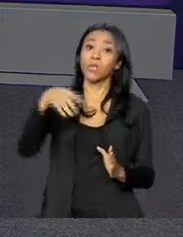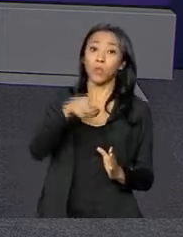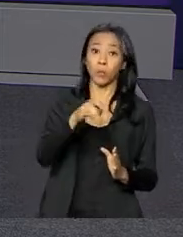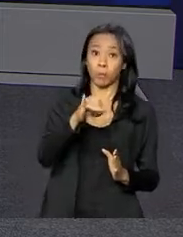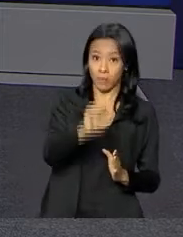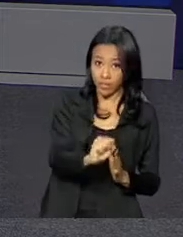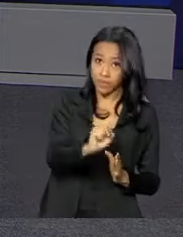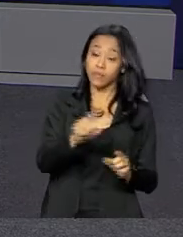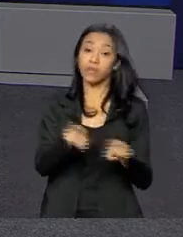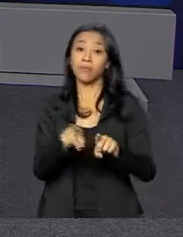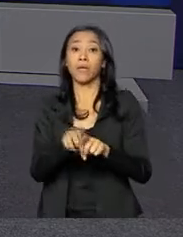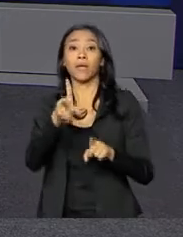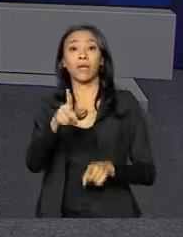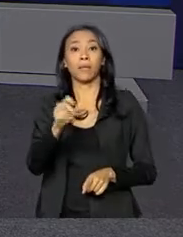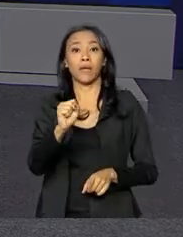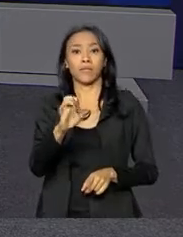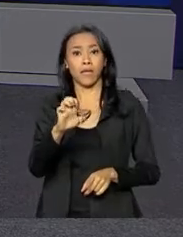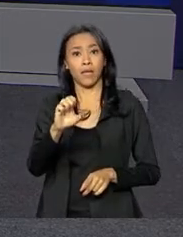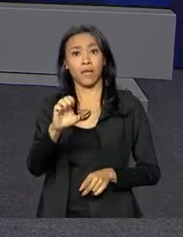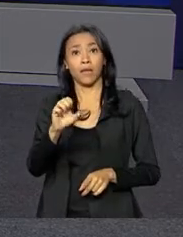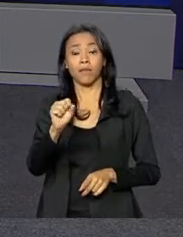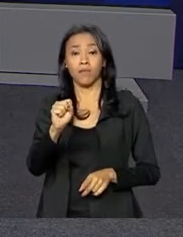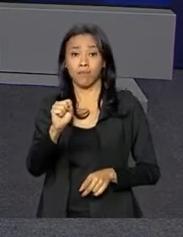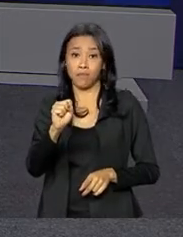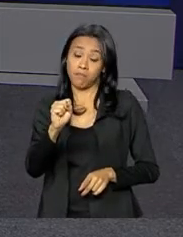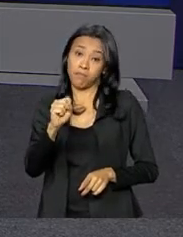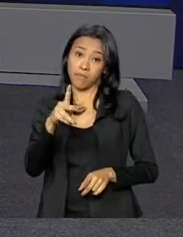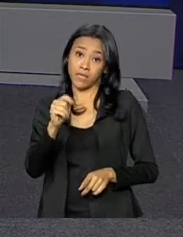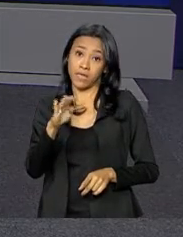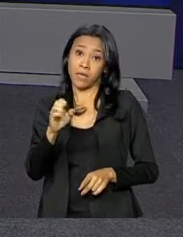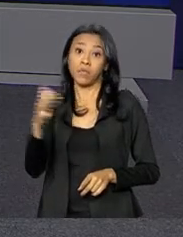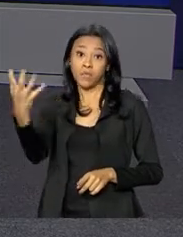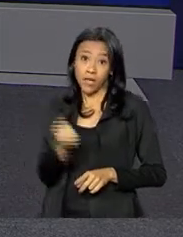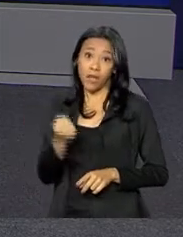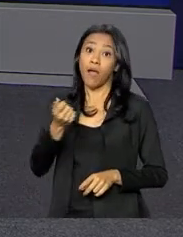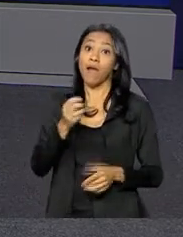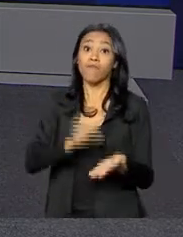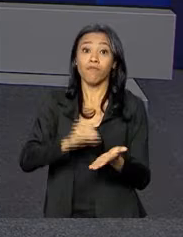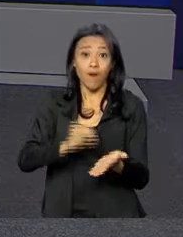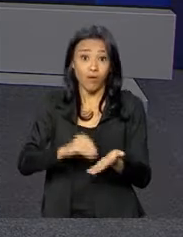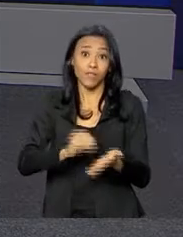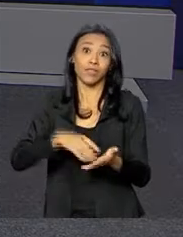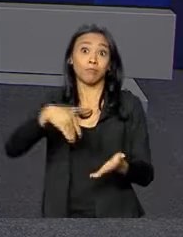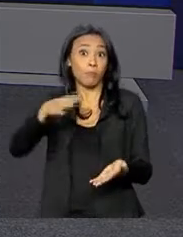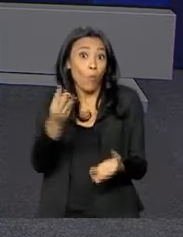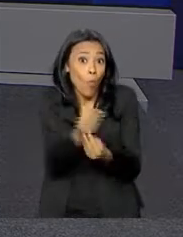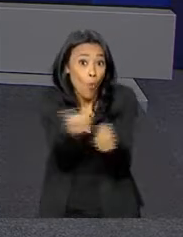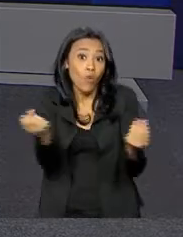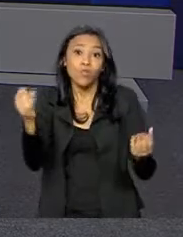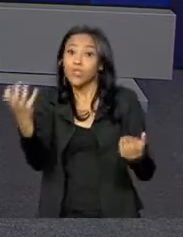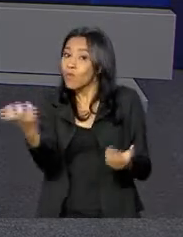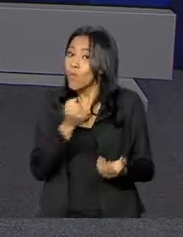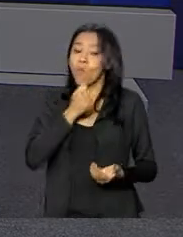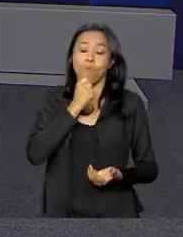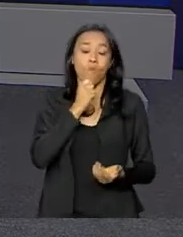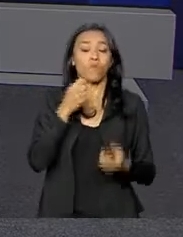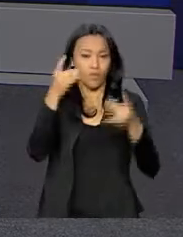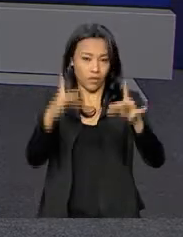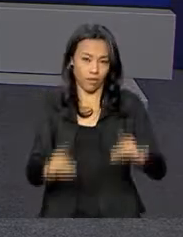saquem o benefício. Mais de 5 milhões de brasileiros ainda não retiraram o dinheiro. A repórter Gabriela Noronha tem os